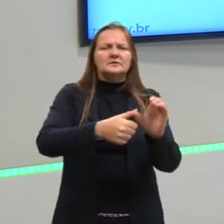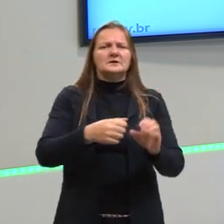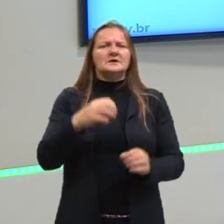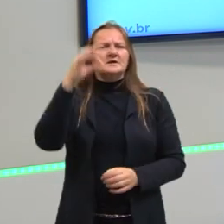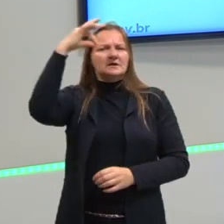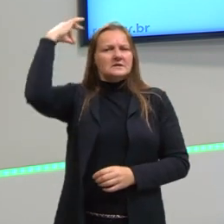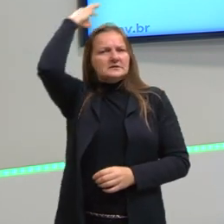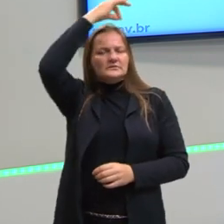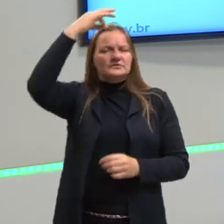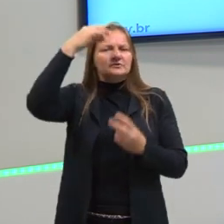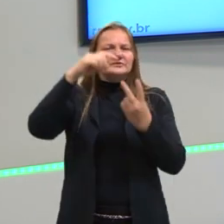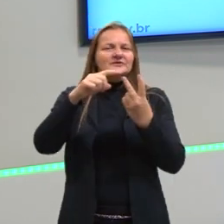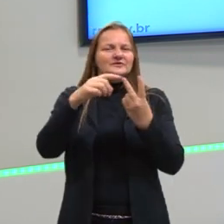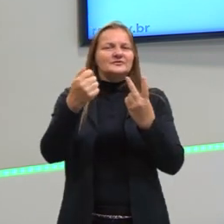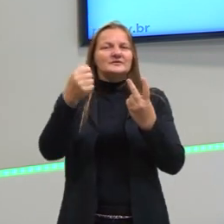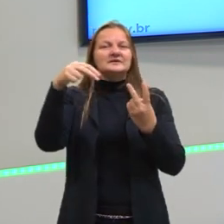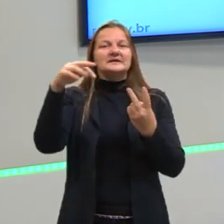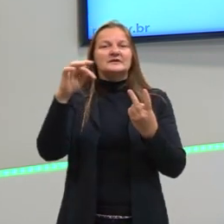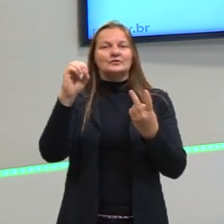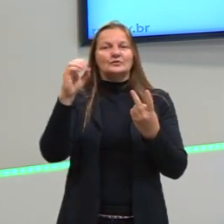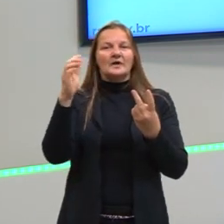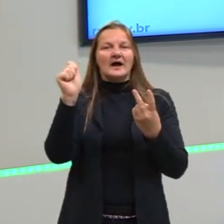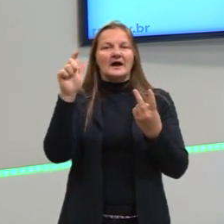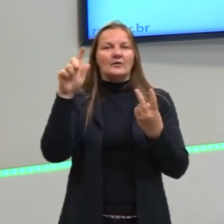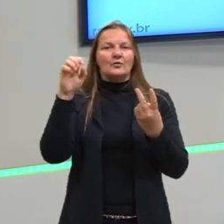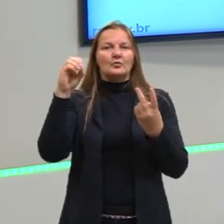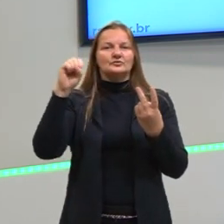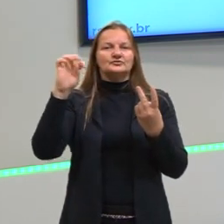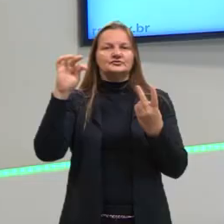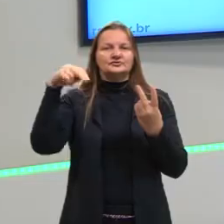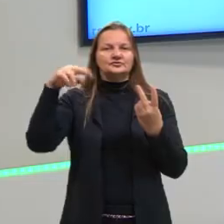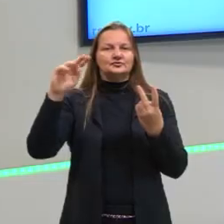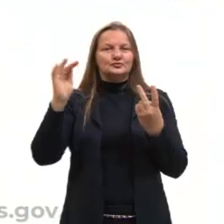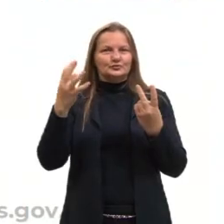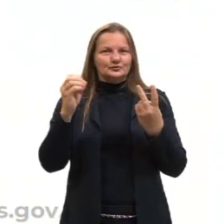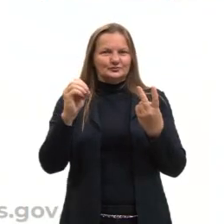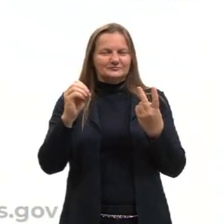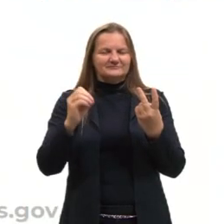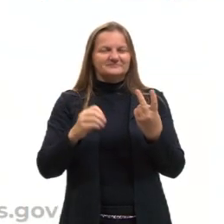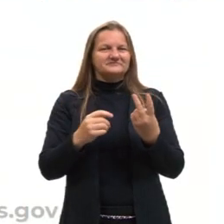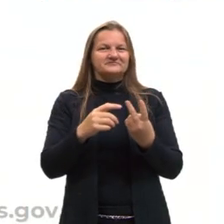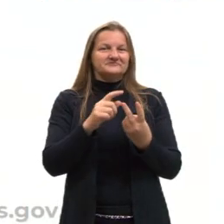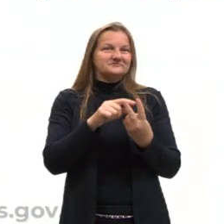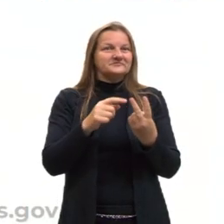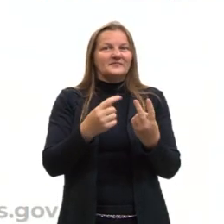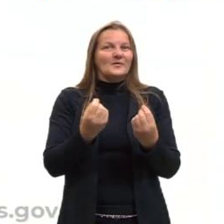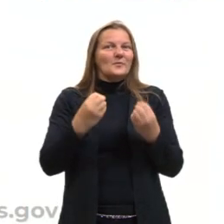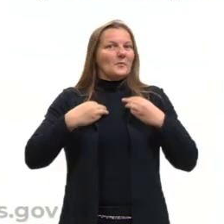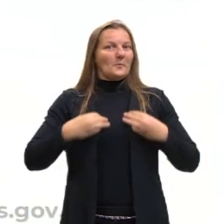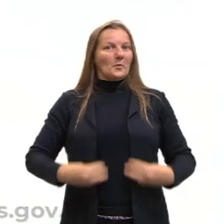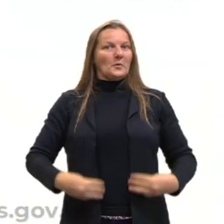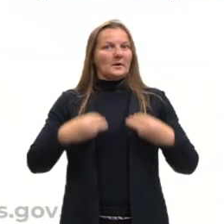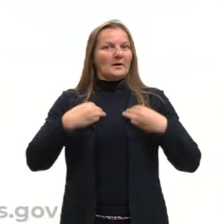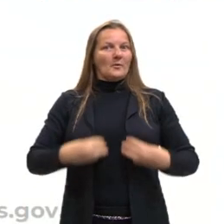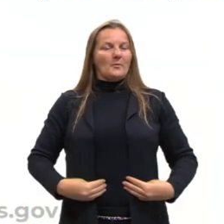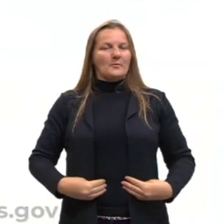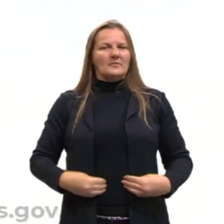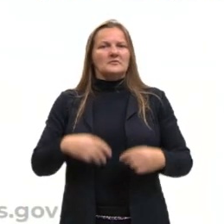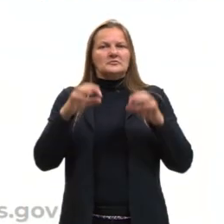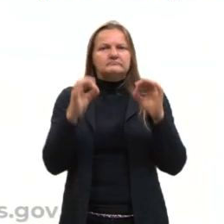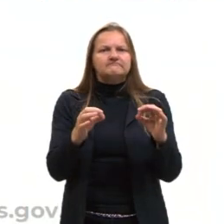Agostinho e o santo mais aqui me para me guiar né como justificar a classificação das ações em moralmente corretas ou